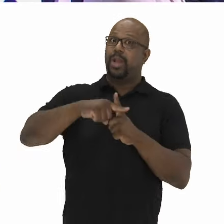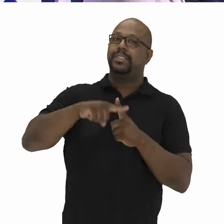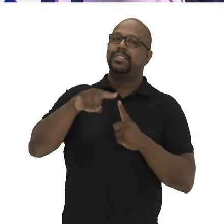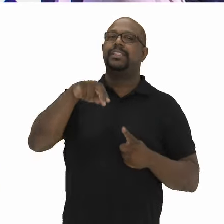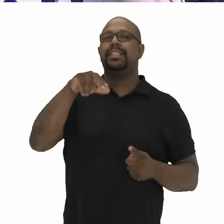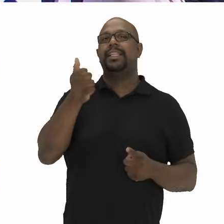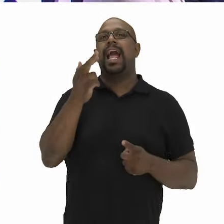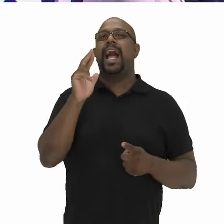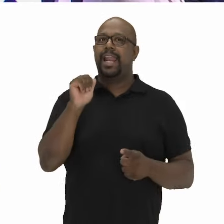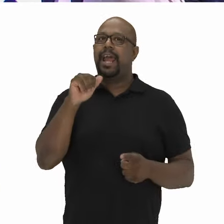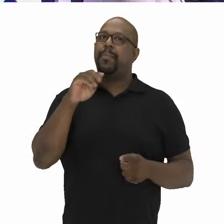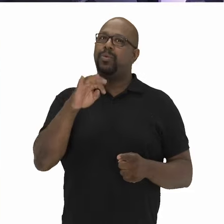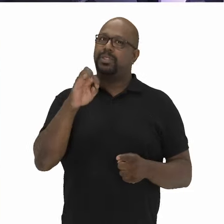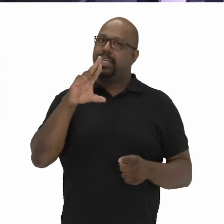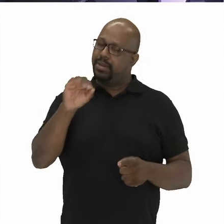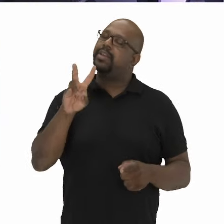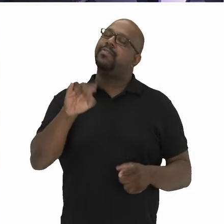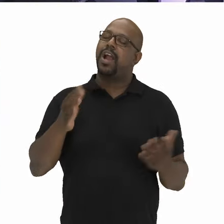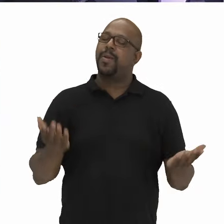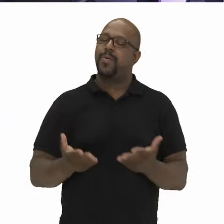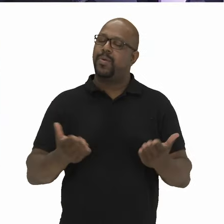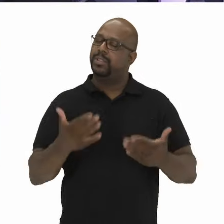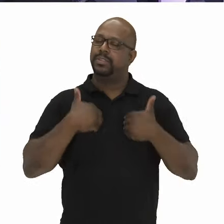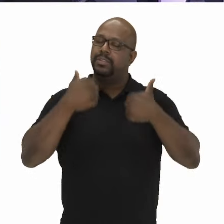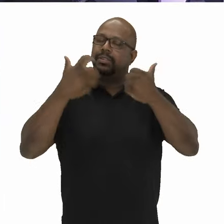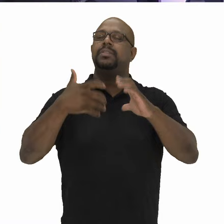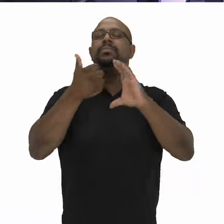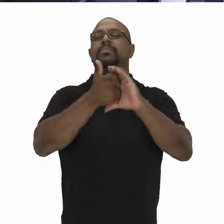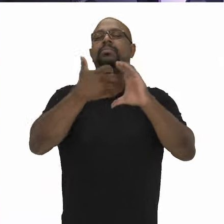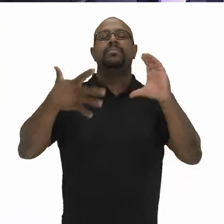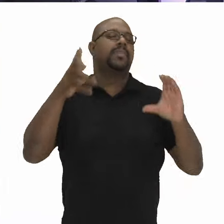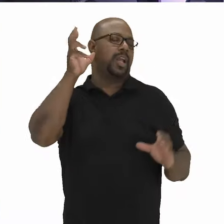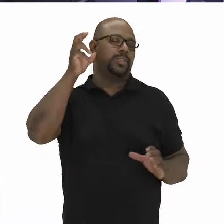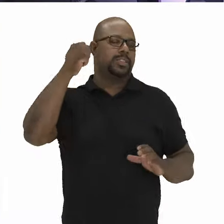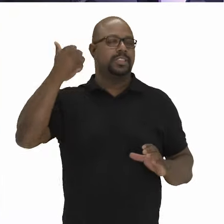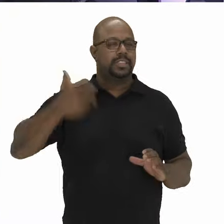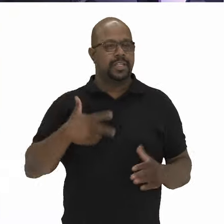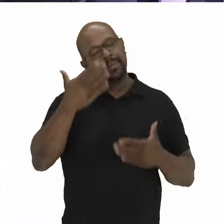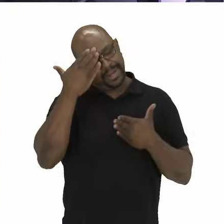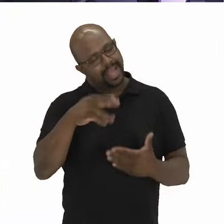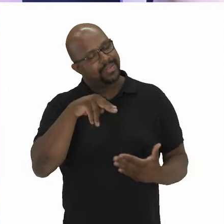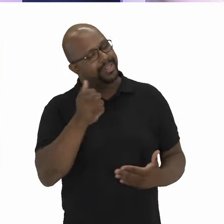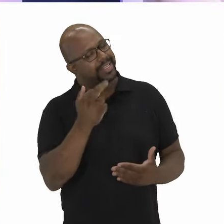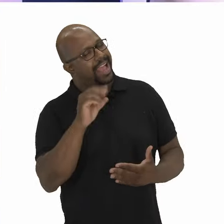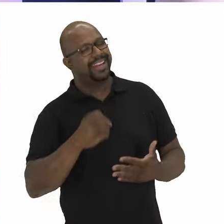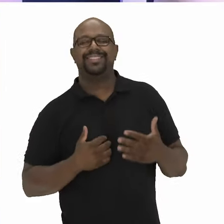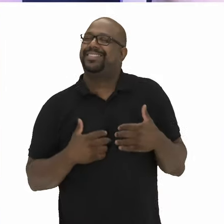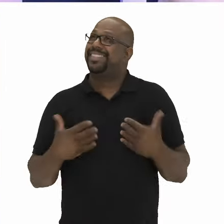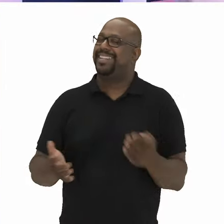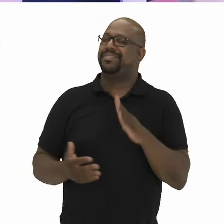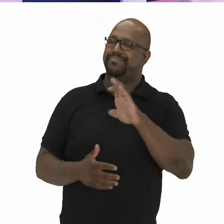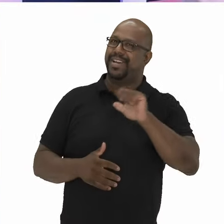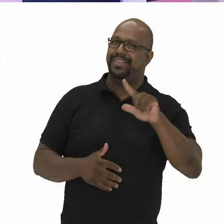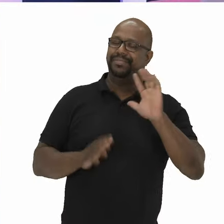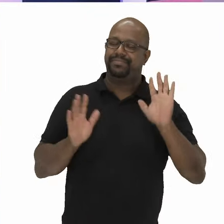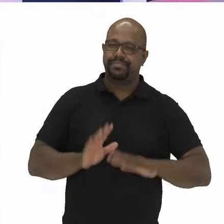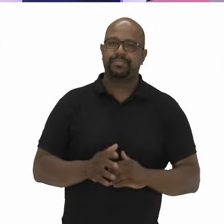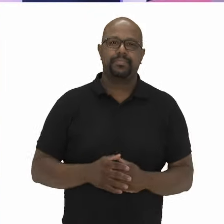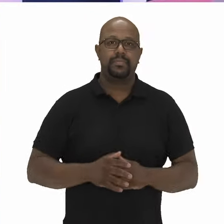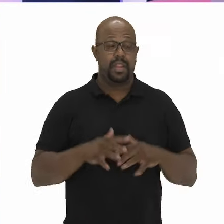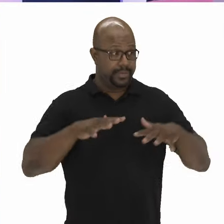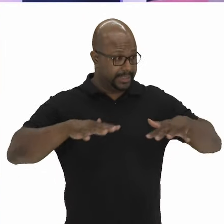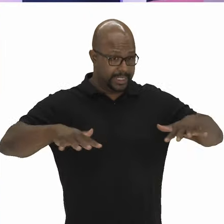de ter Nara Monteiro que vai fazer para nós hoje a audiodescrição Obrigada Nara imagina Bel